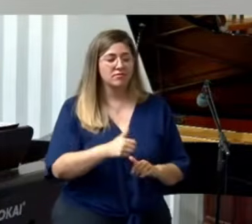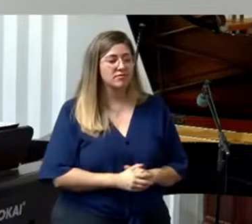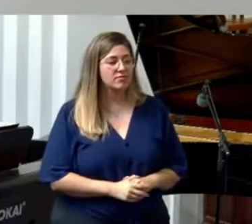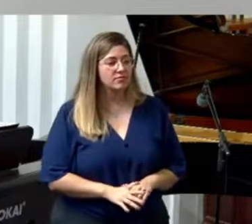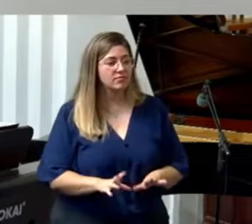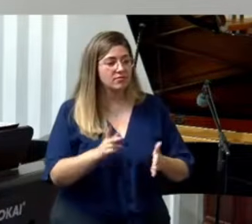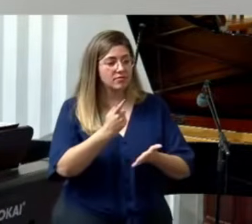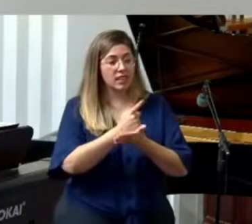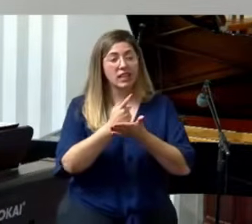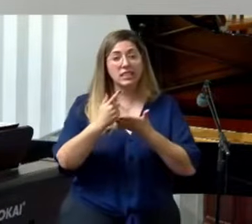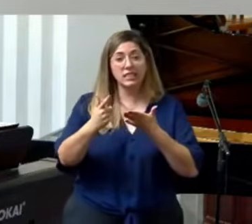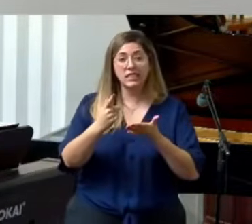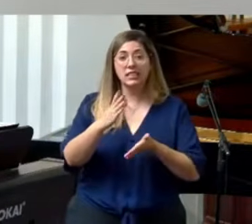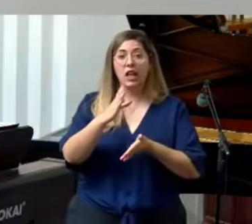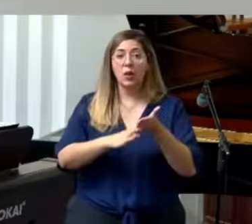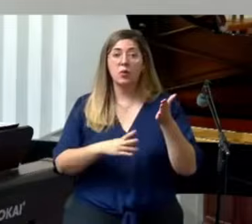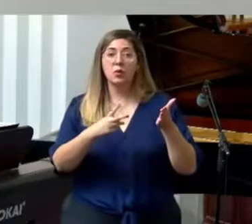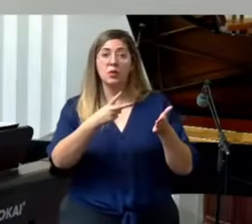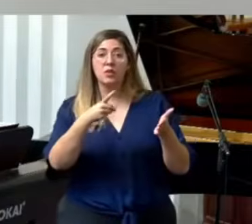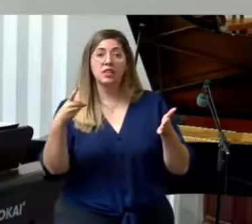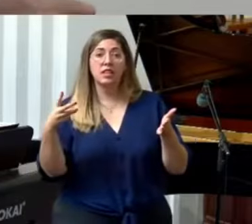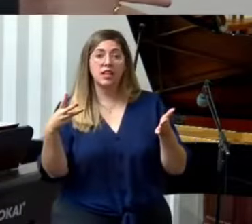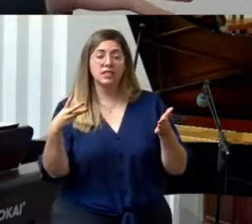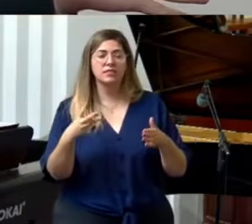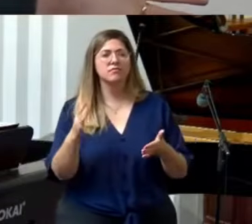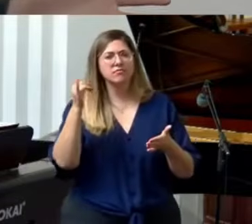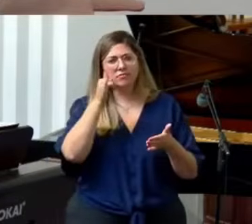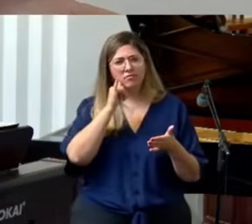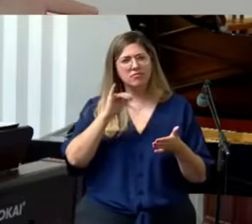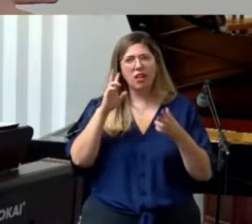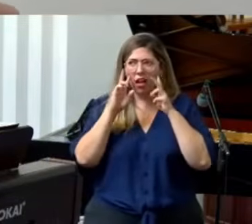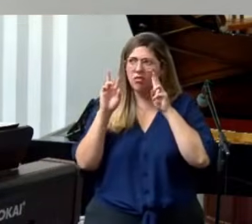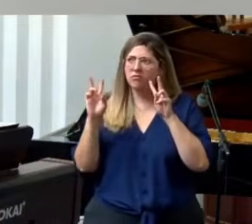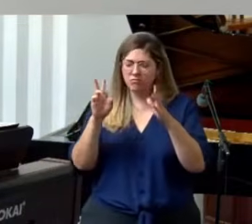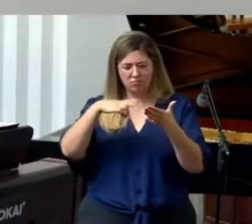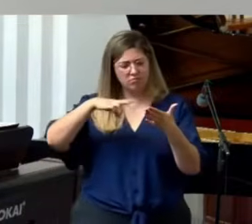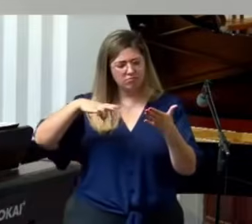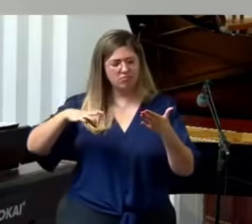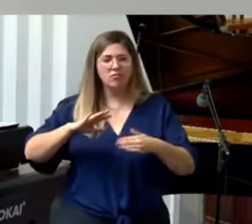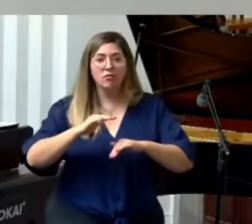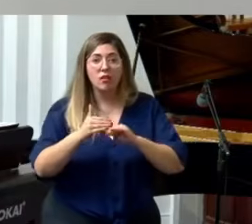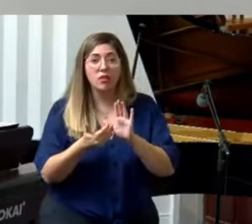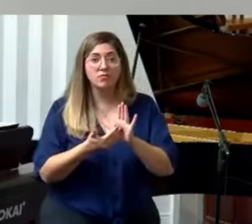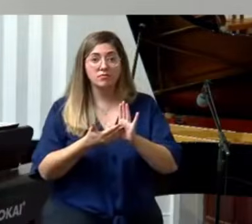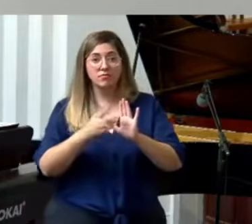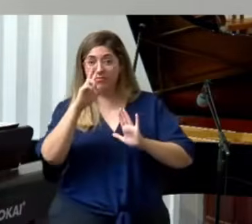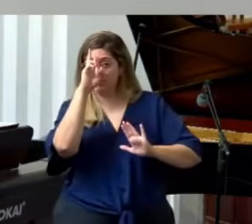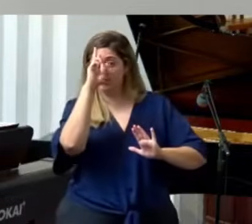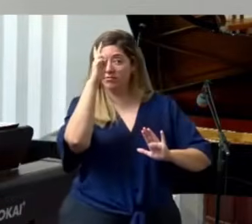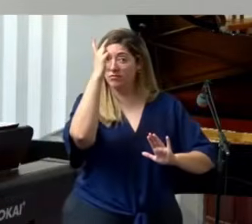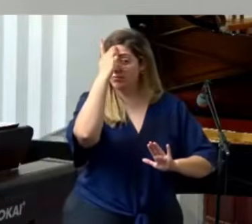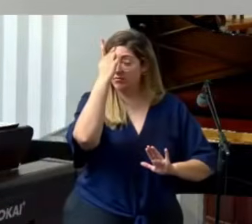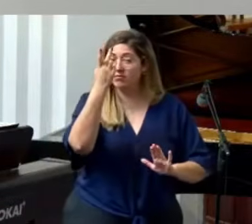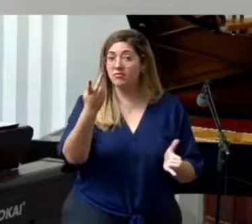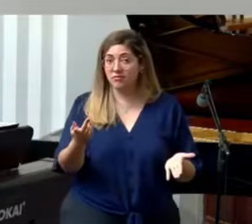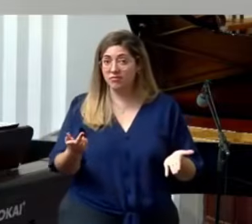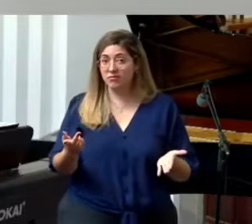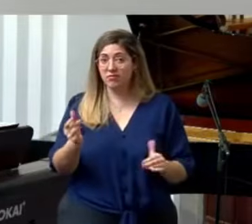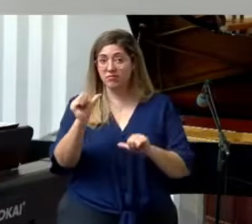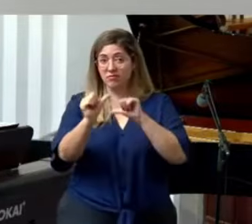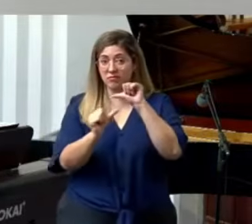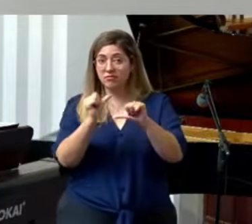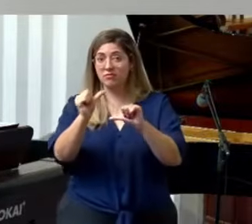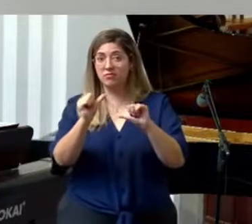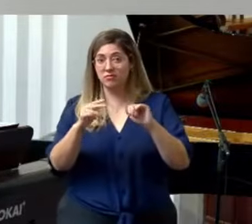para Gênesis capítulo 3, versículo 22 até o versículo 24, nós temos um grande ponto de virada dentro das